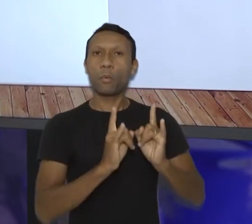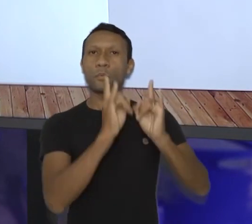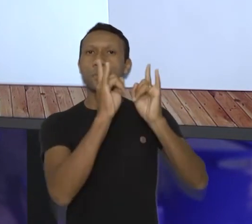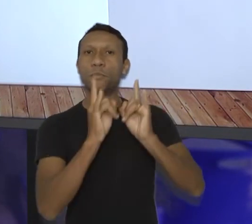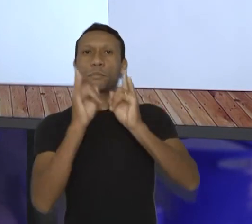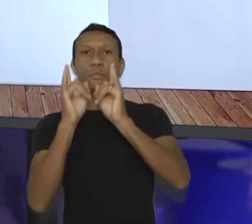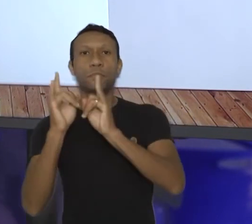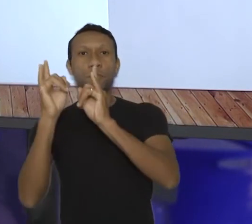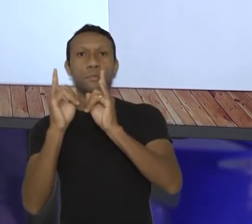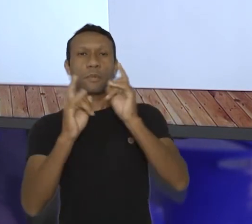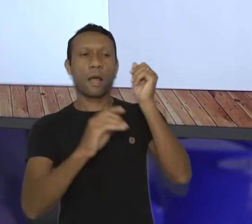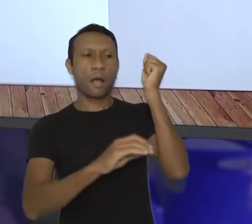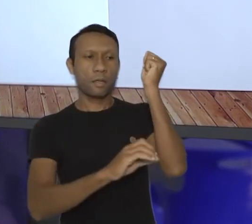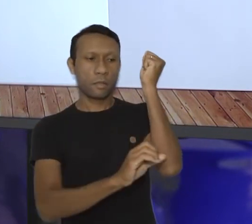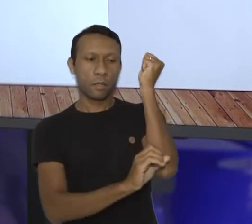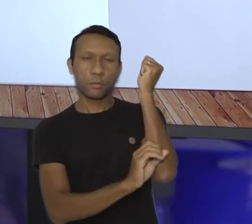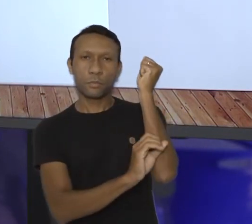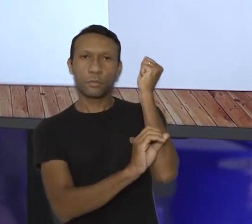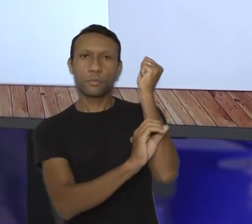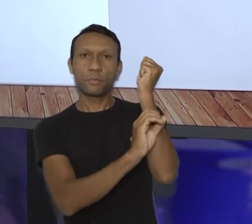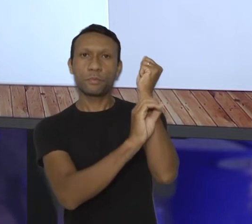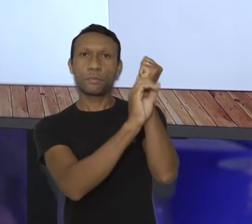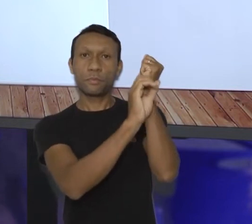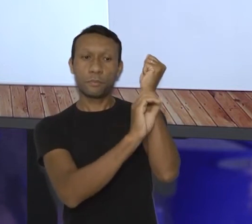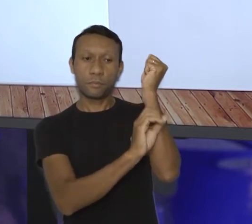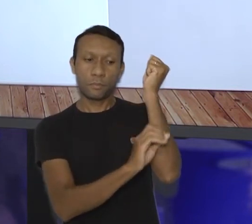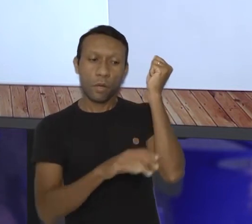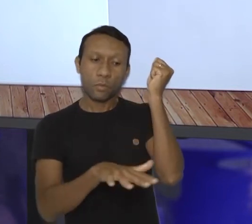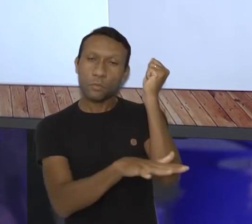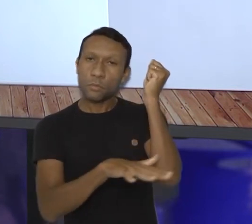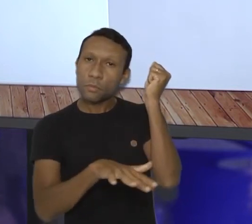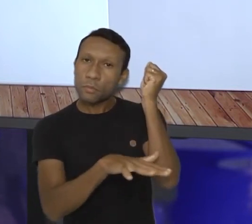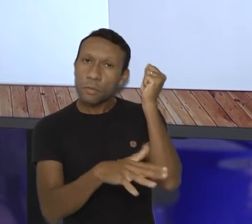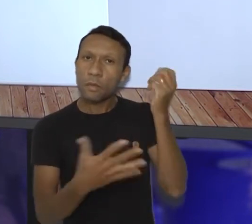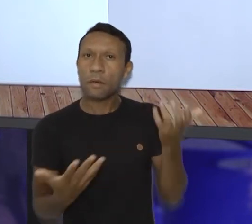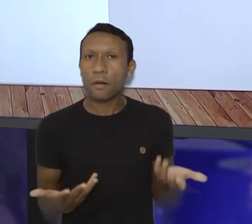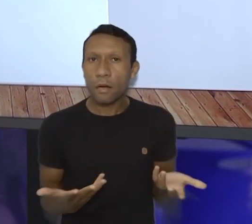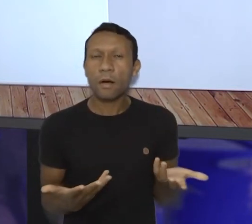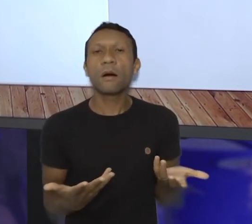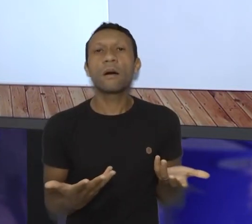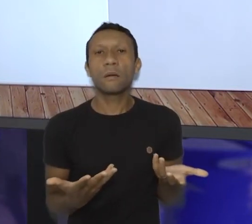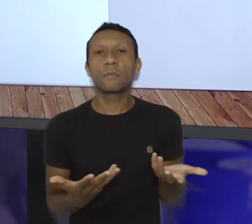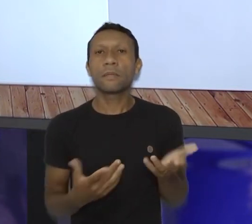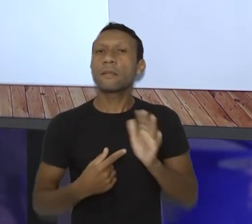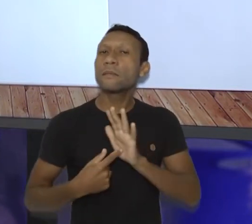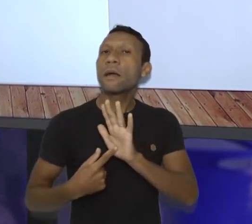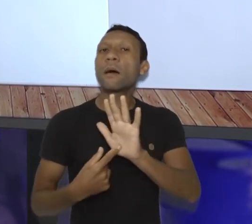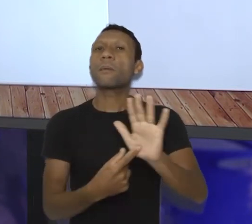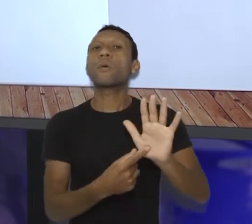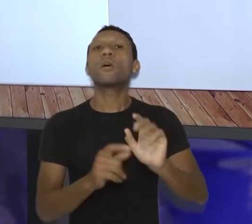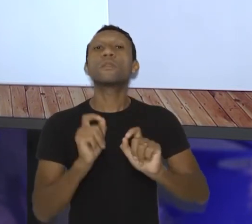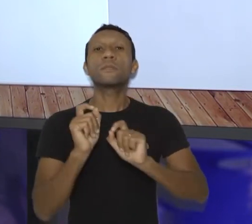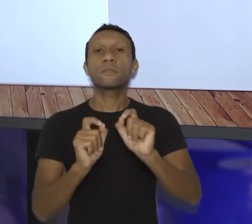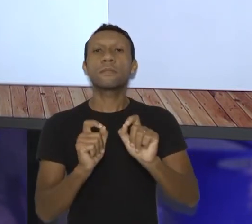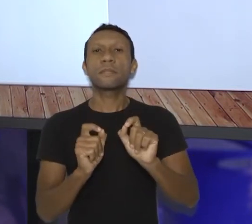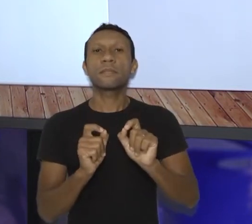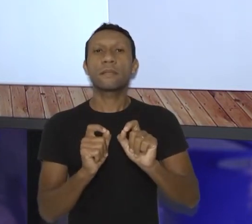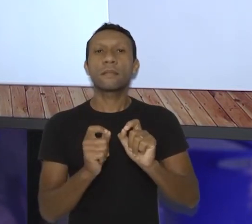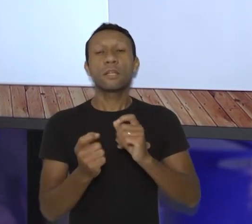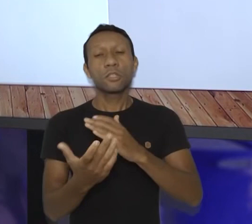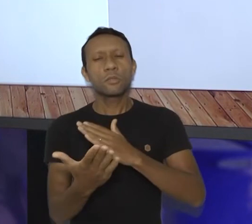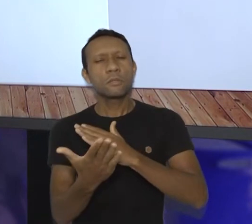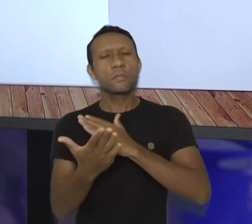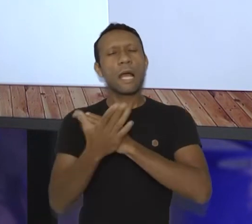andar térreo e andares do subsolo. E aí nós vemos que essa representação na reta numérica nos